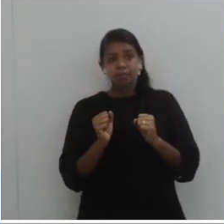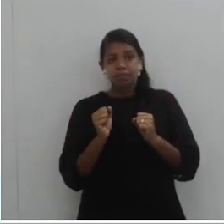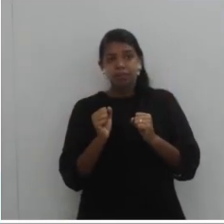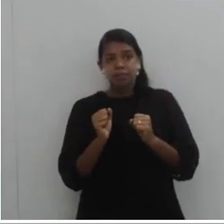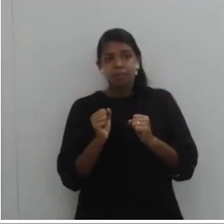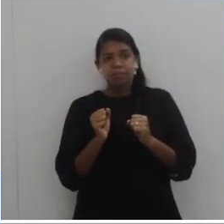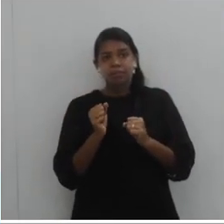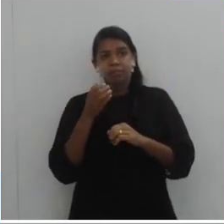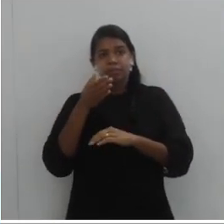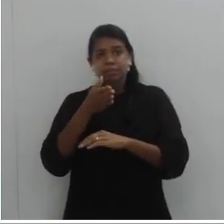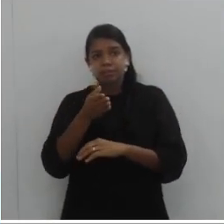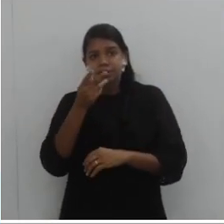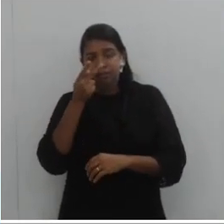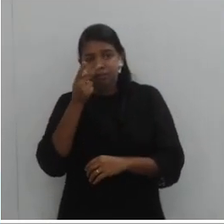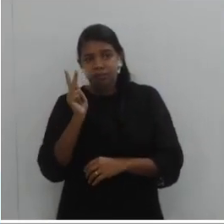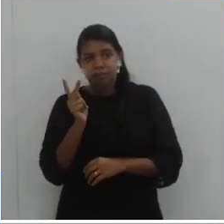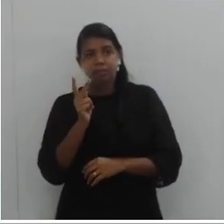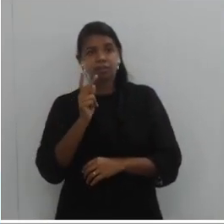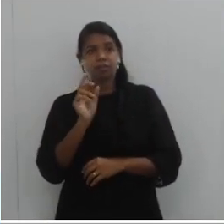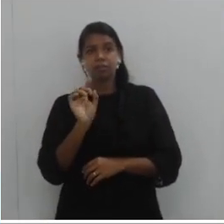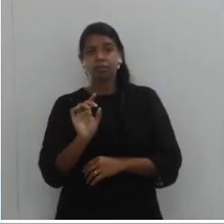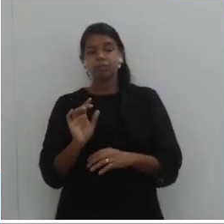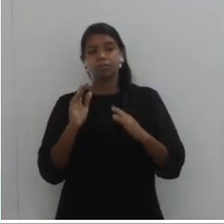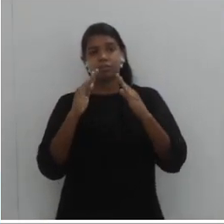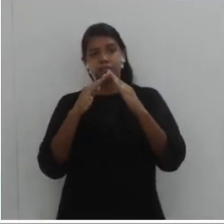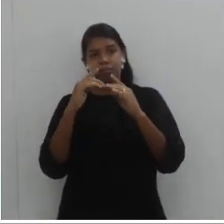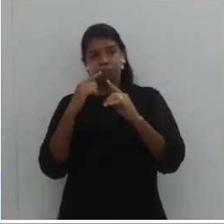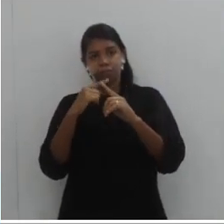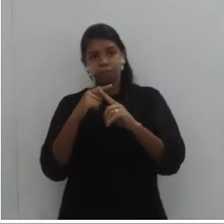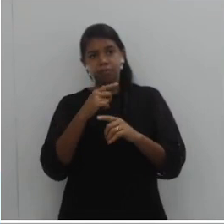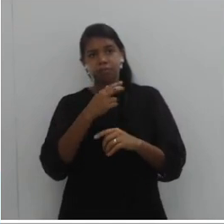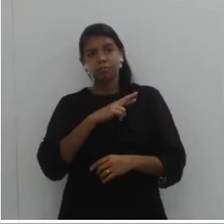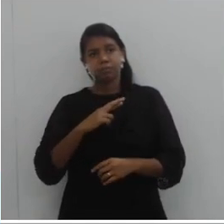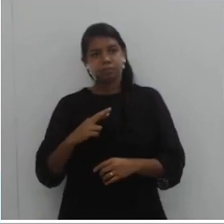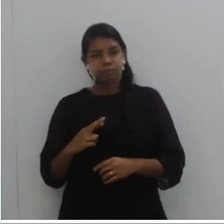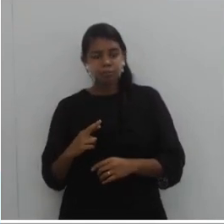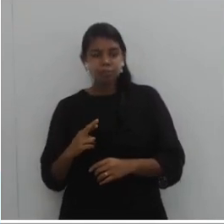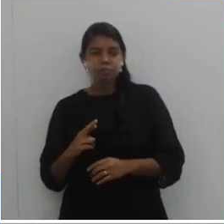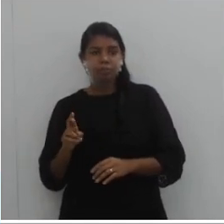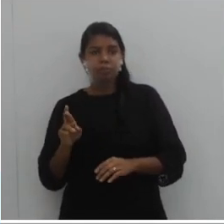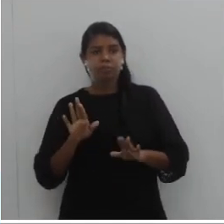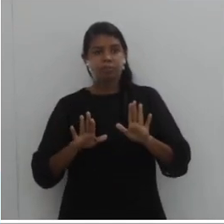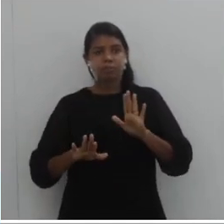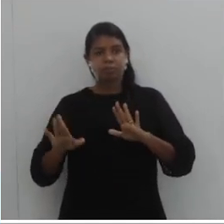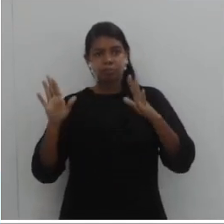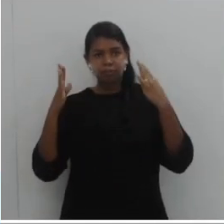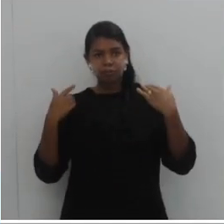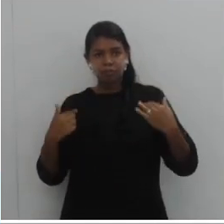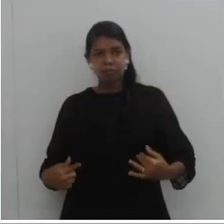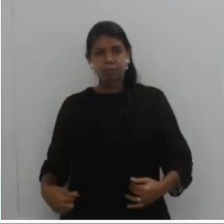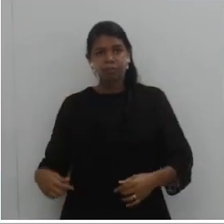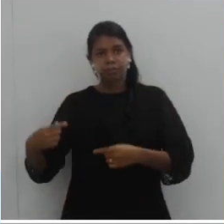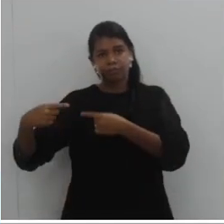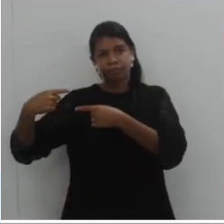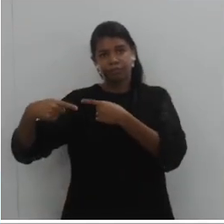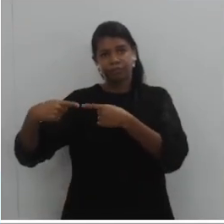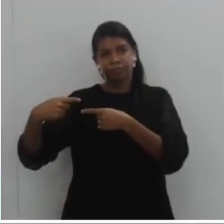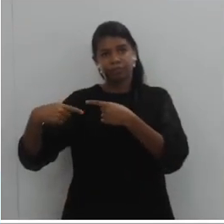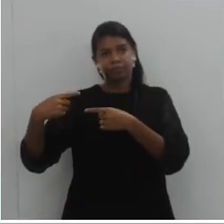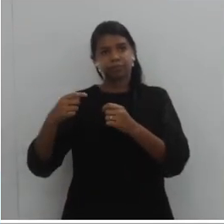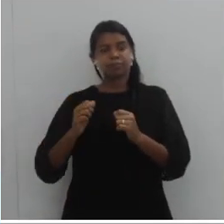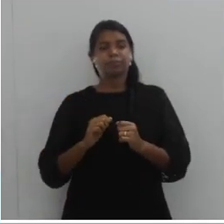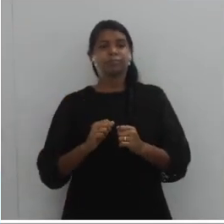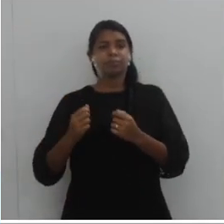às questões religiosas, a banhos, então ela tinha esse direito. Política era